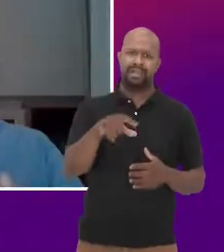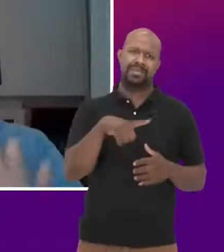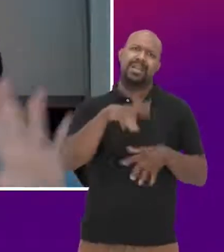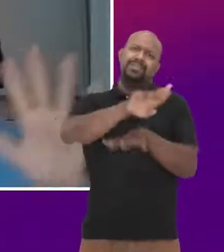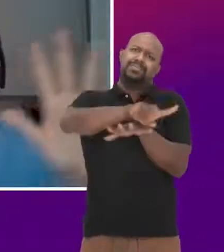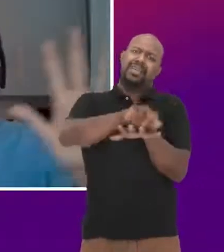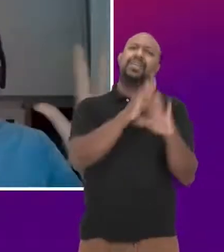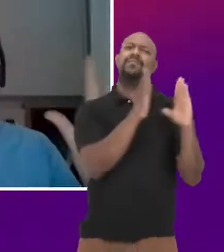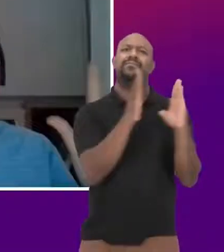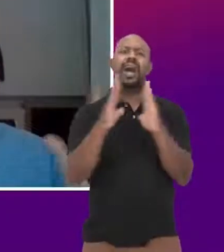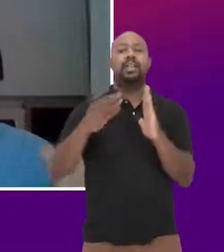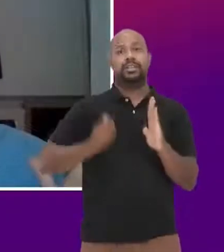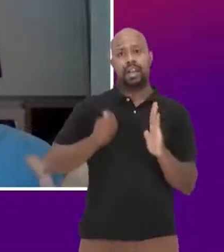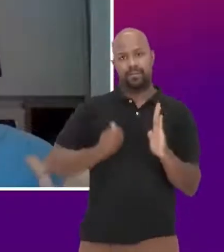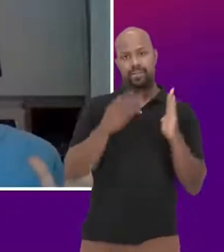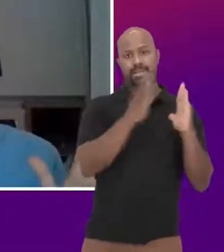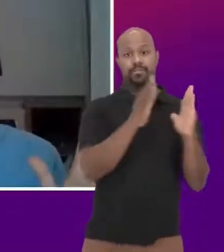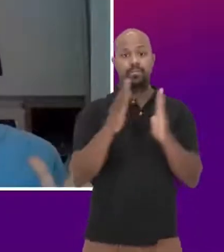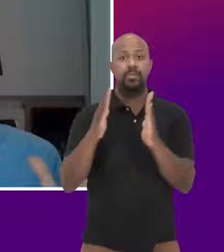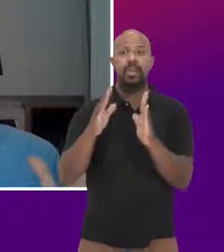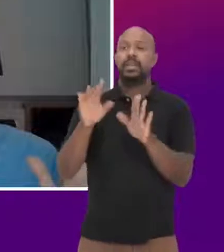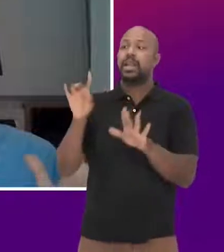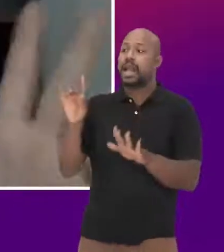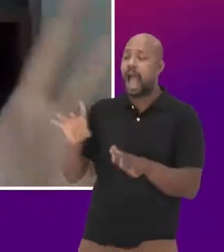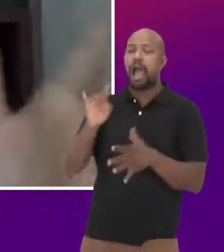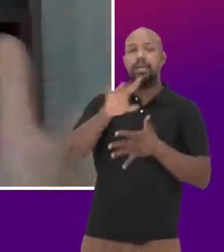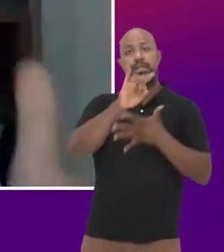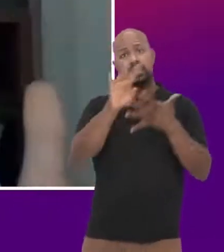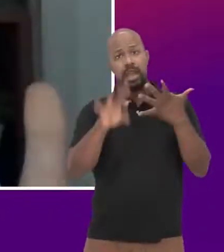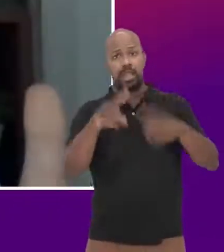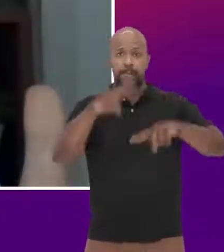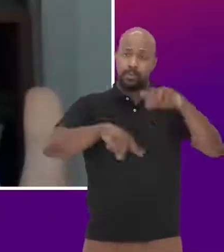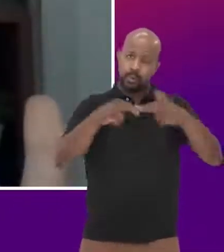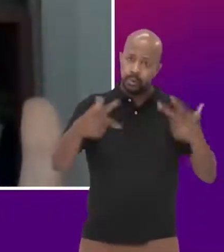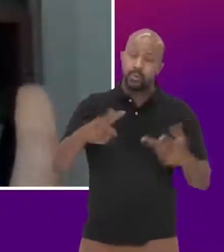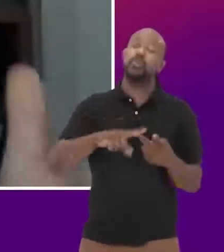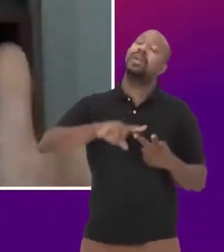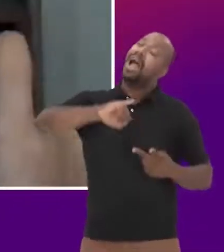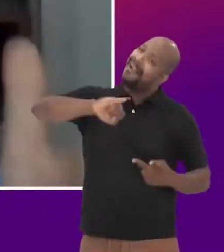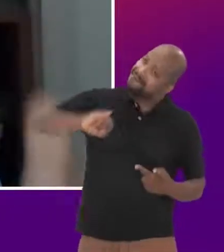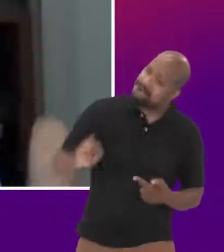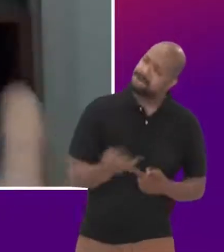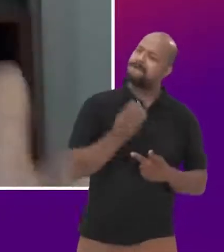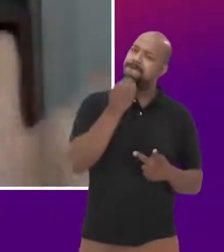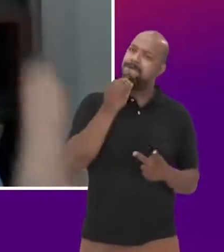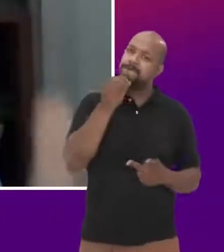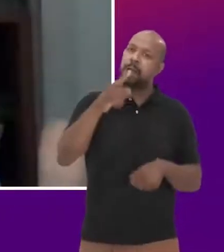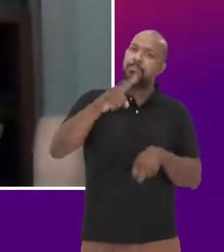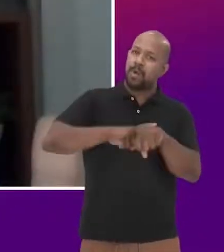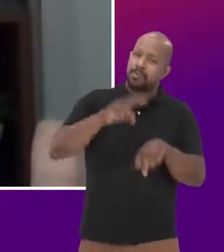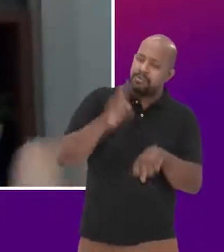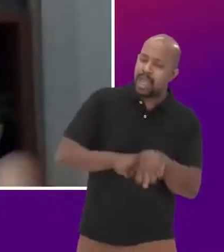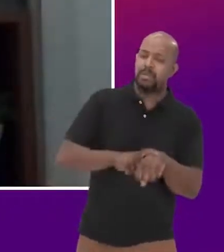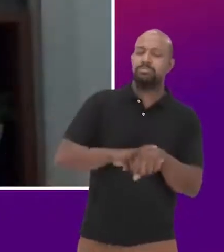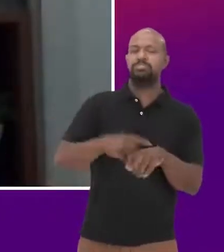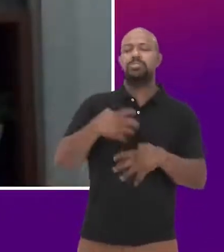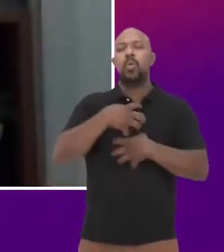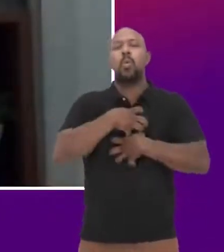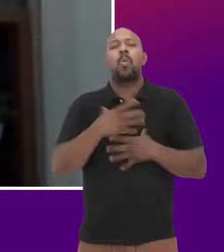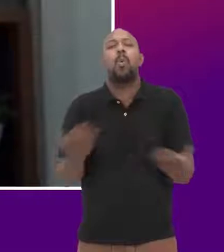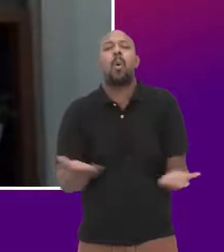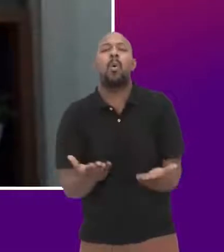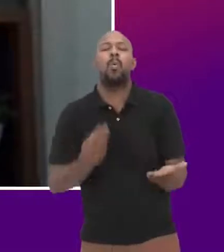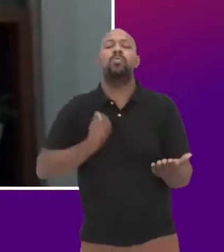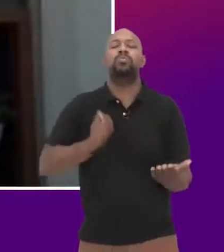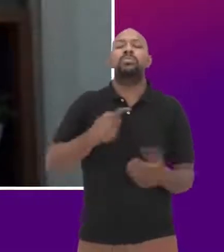vida, considerando as características dos nossos produtos, aproveitando o momento, a contextualização,